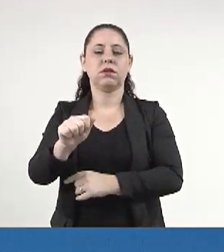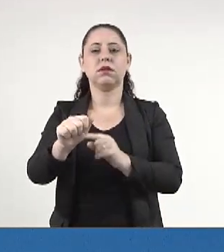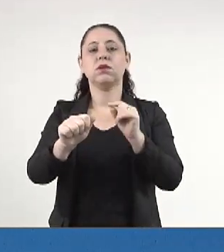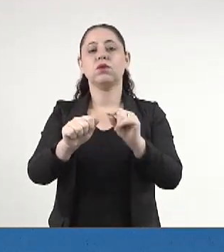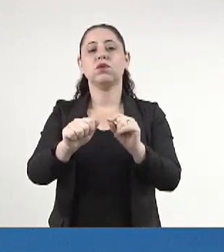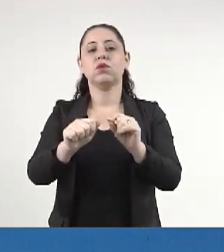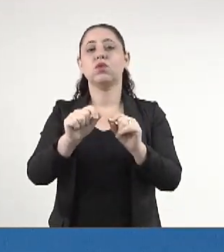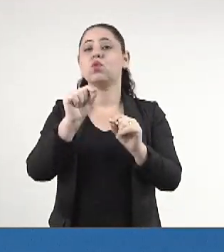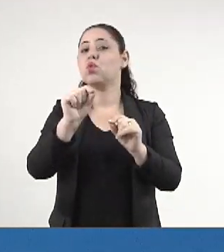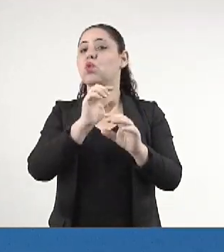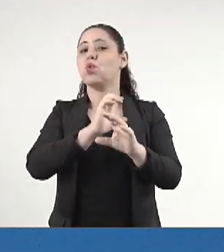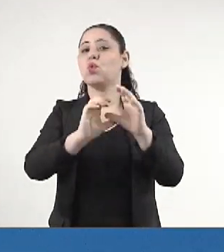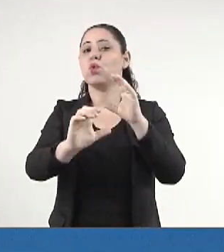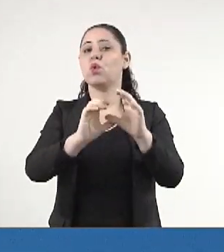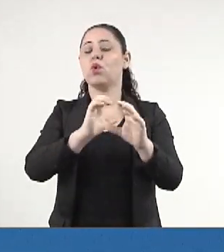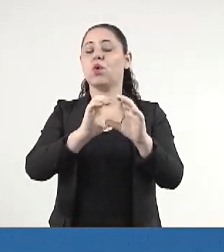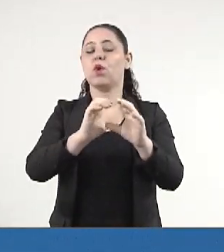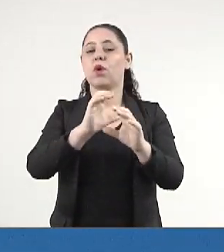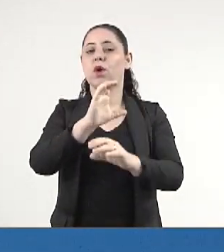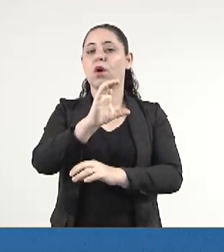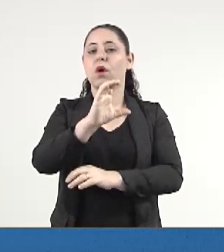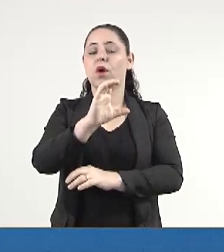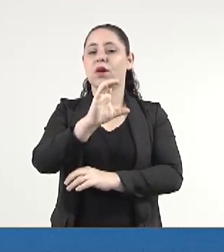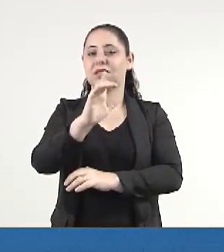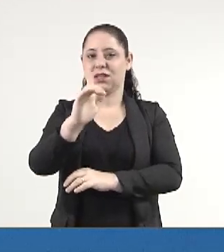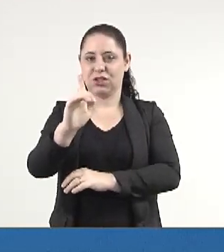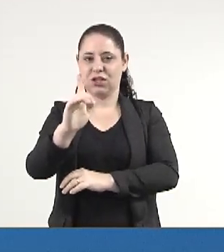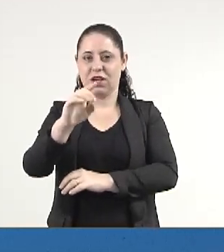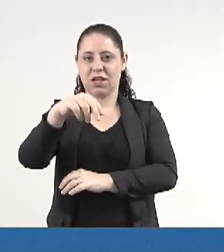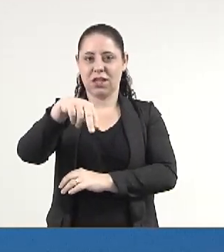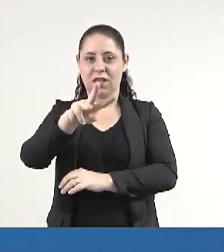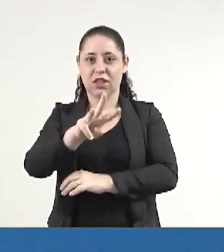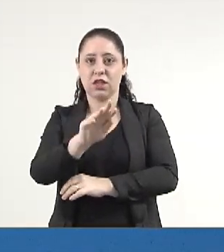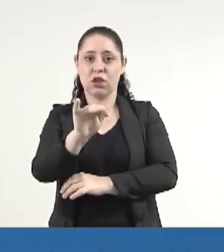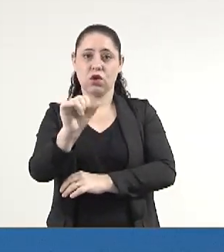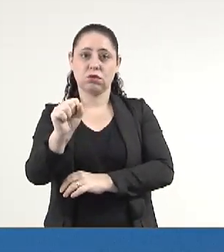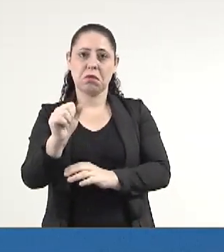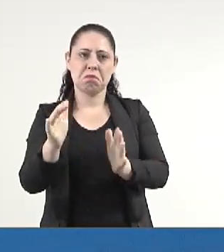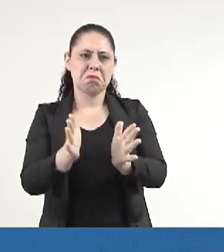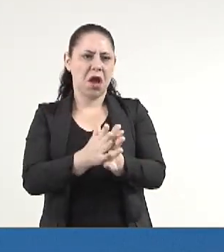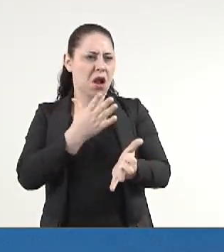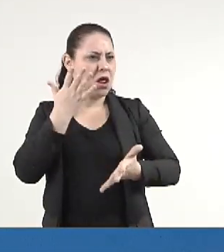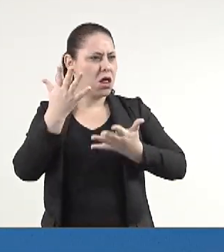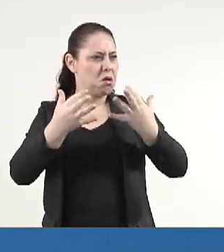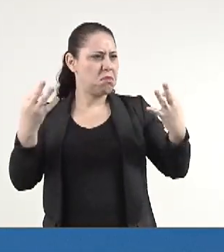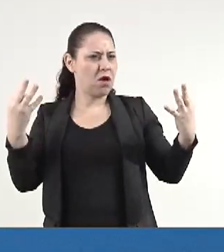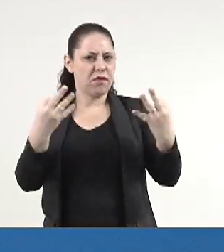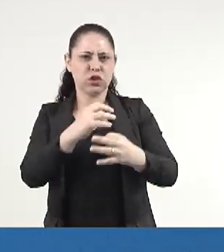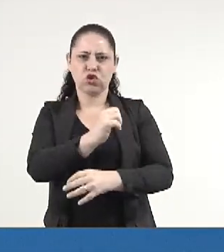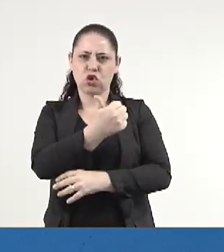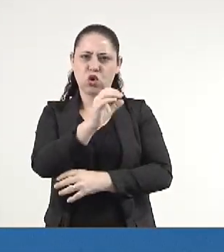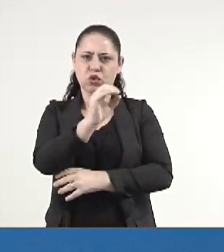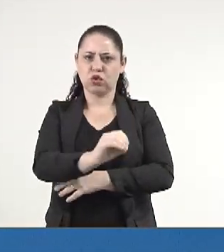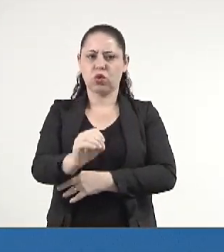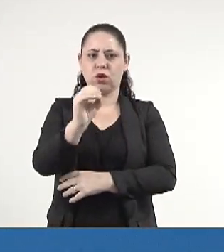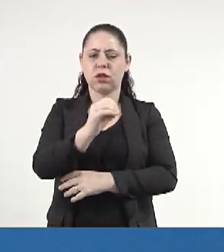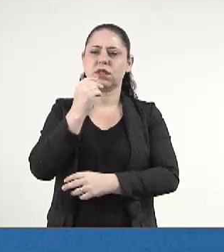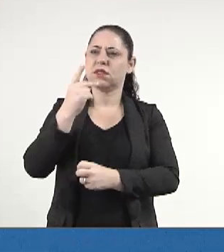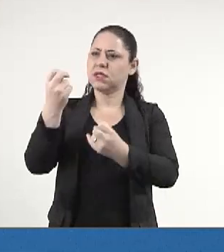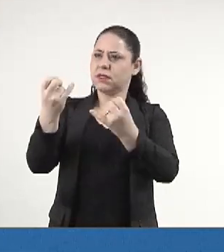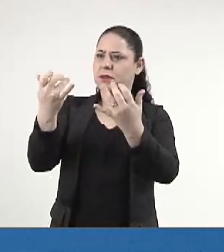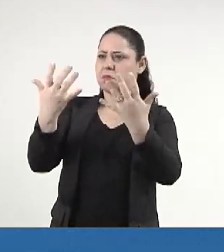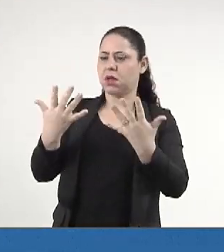ao veículo de comunicação Campo Grande News, pela brilhante matéria publicada no dia 11 de outubro,